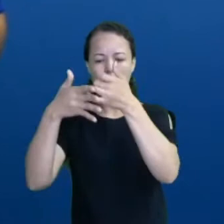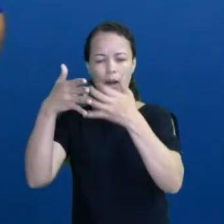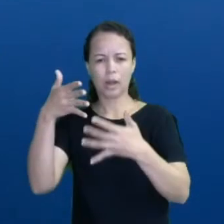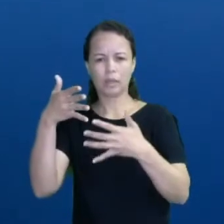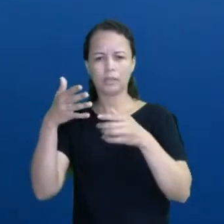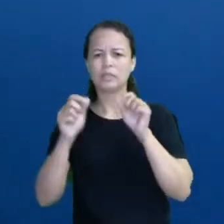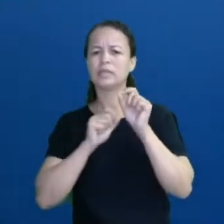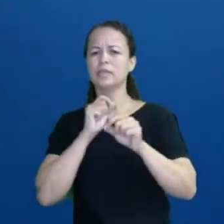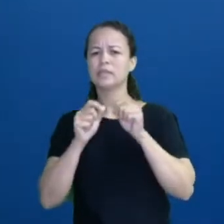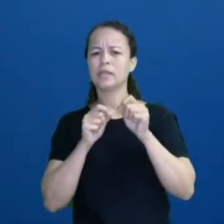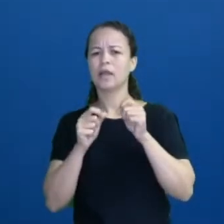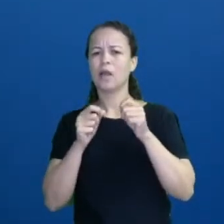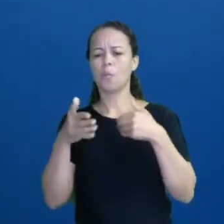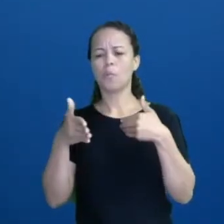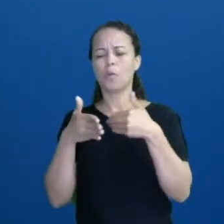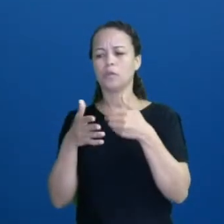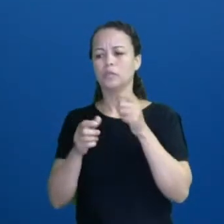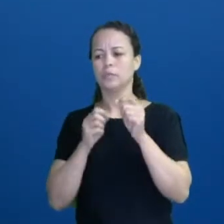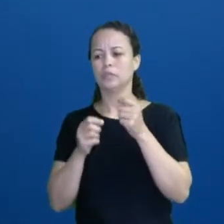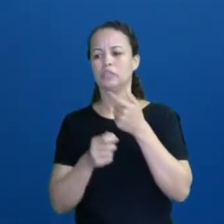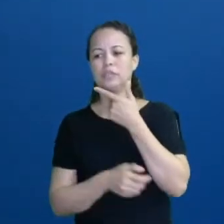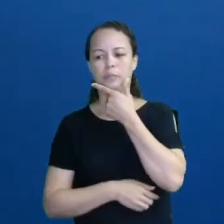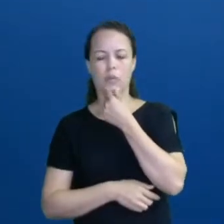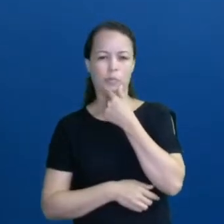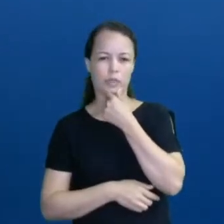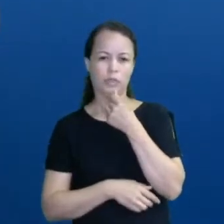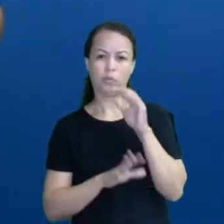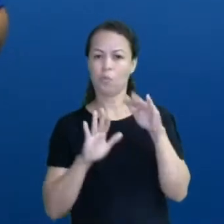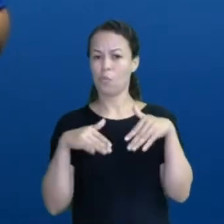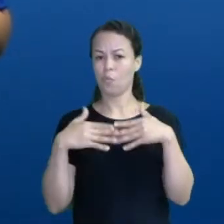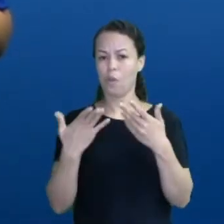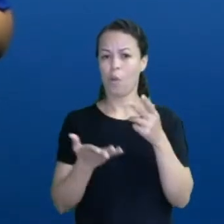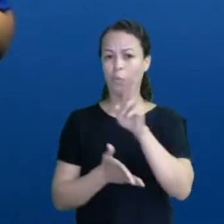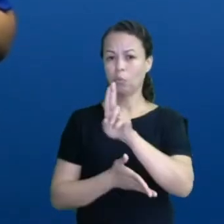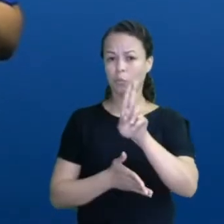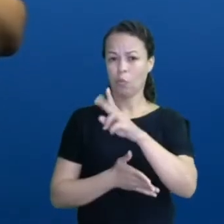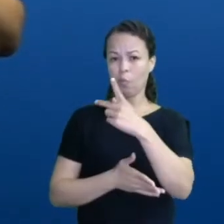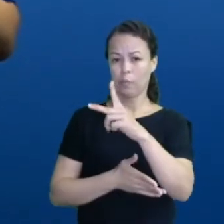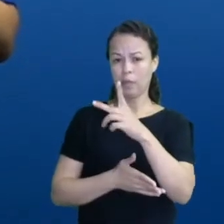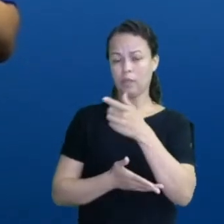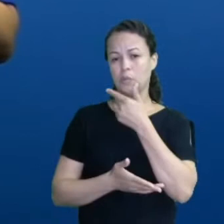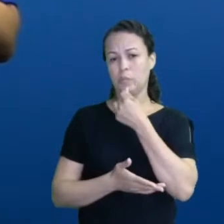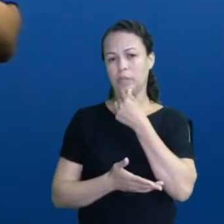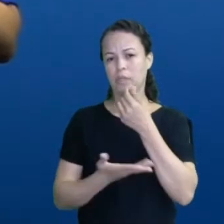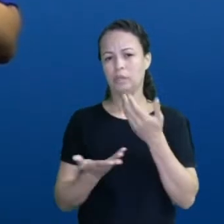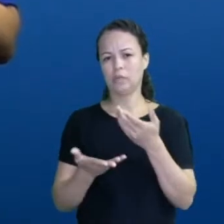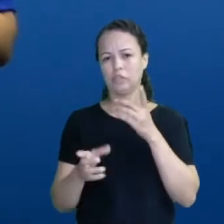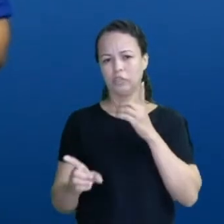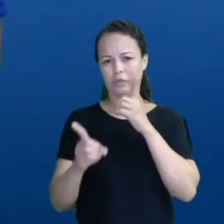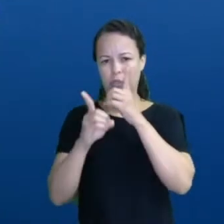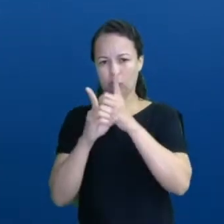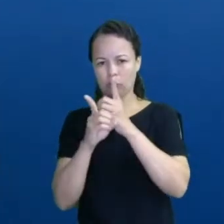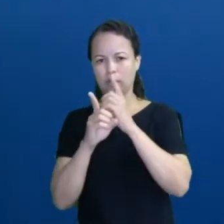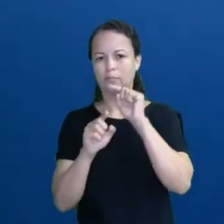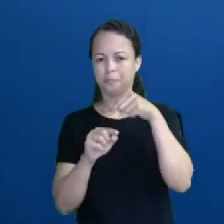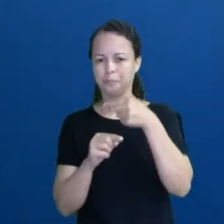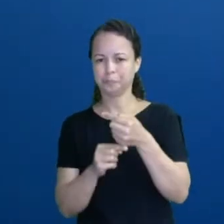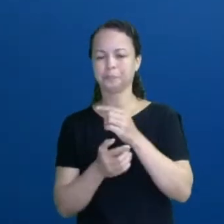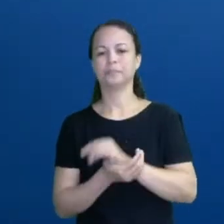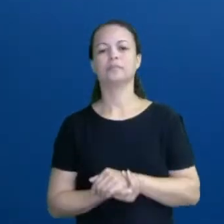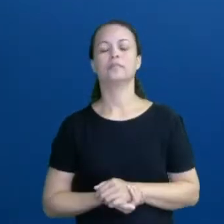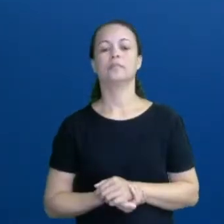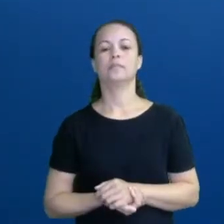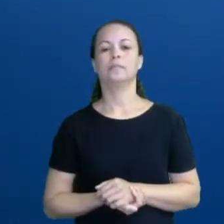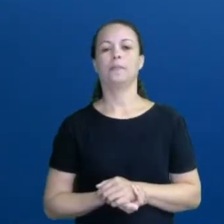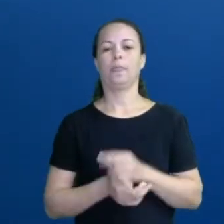será o próximo? A gente sabe que é um menino, né? Mas qual será o nome dele? A gente vai descobrir já já.